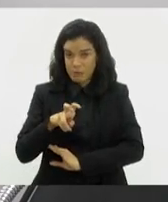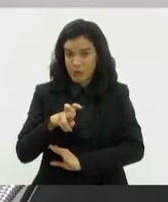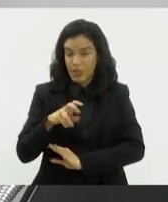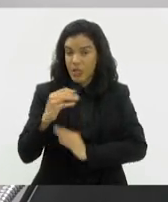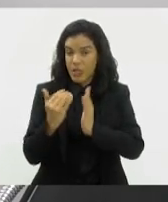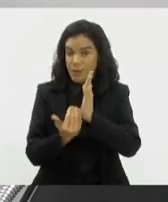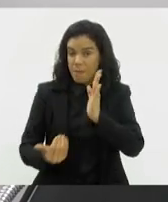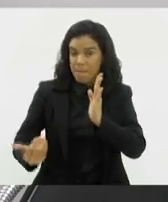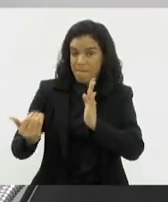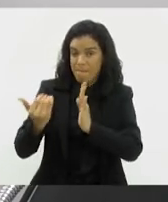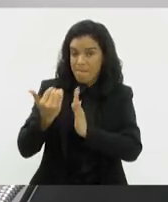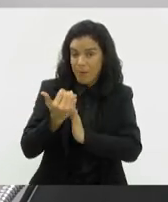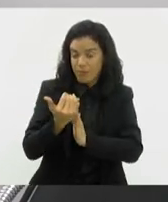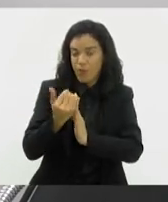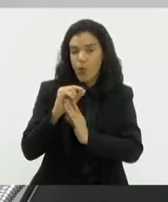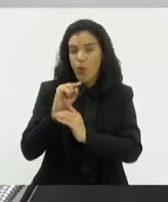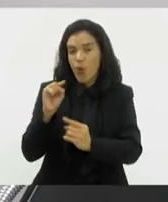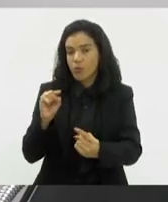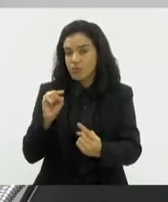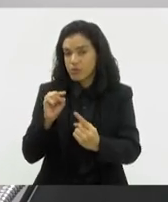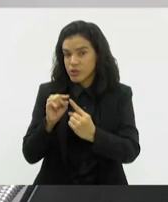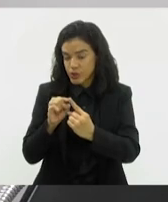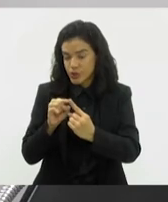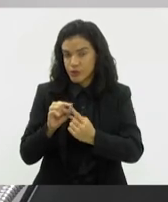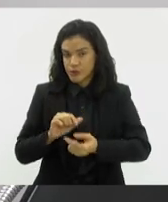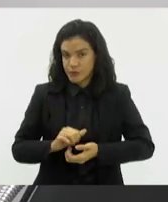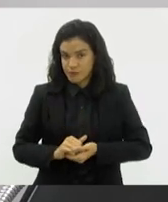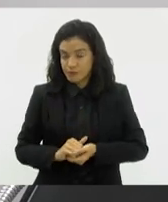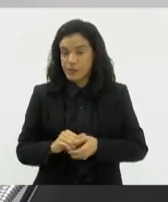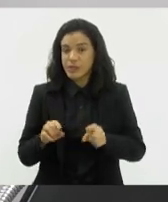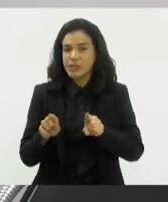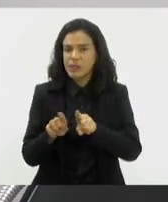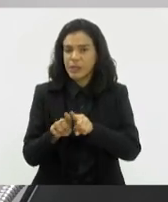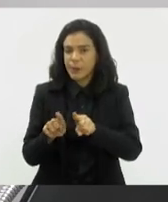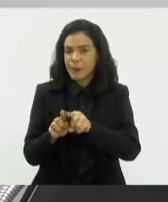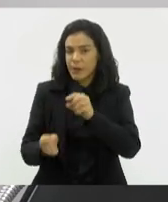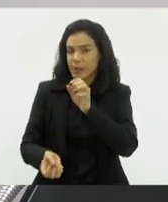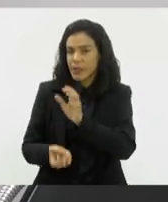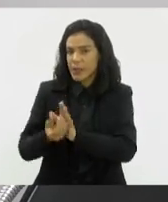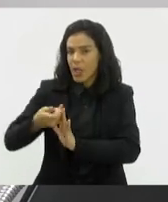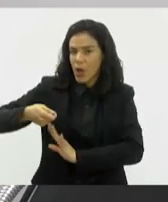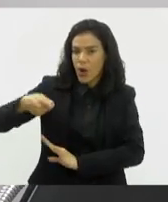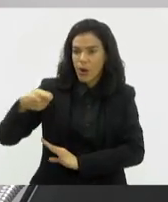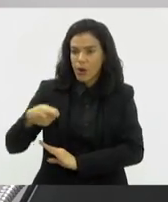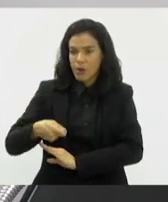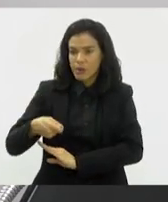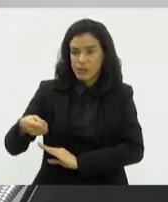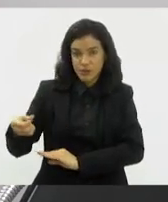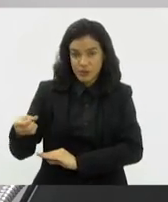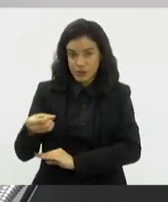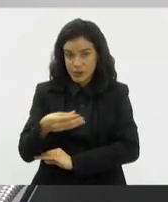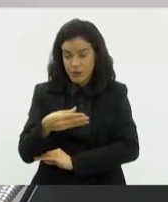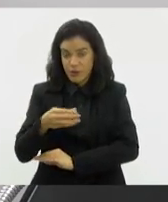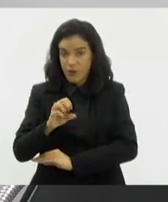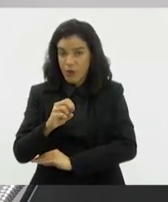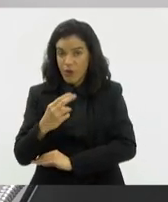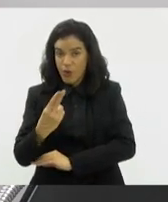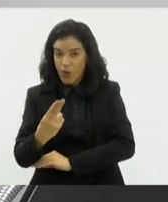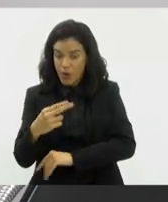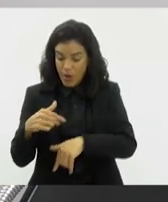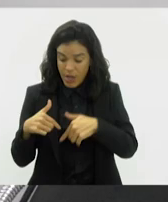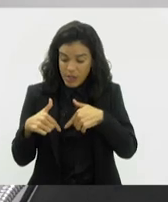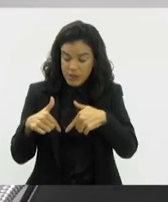exorbitem a finalidade vinculada por ele e pretendam criar obrigações novas ou